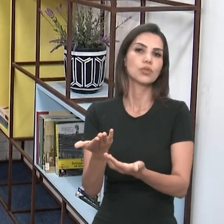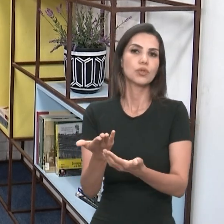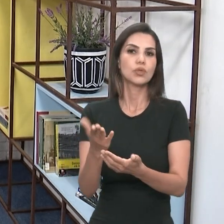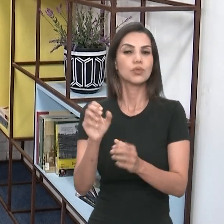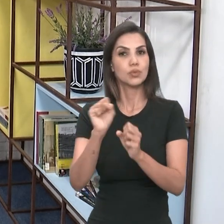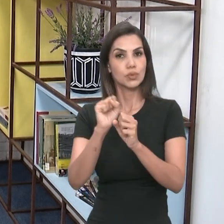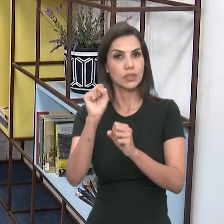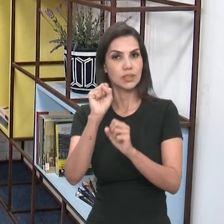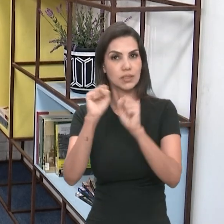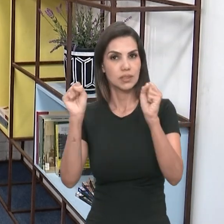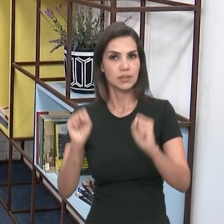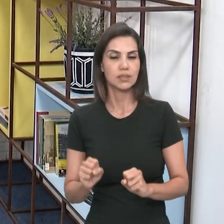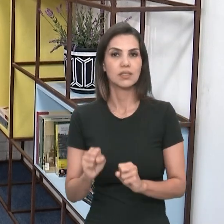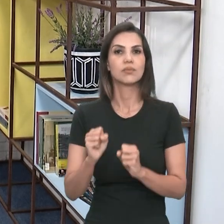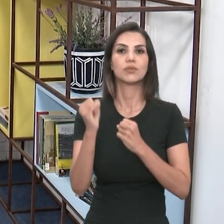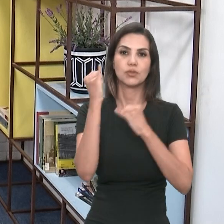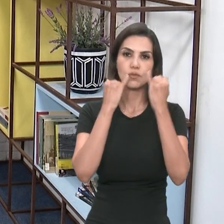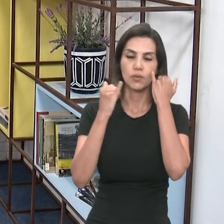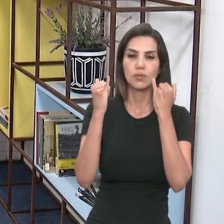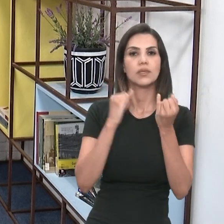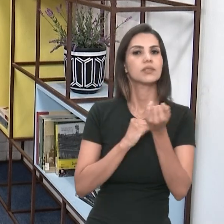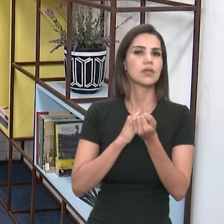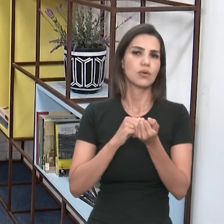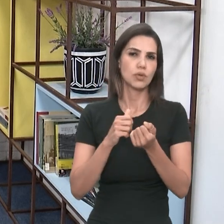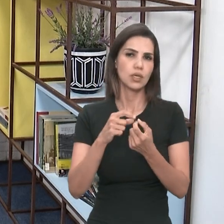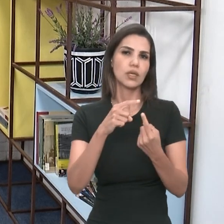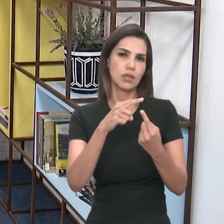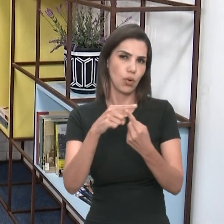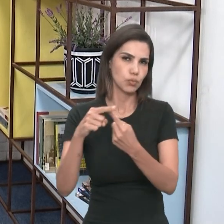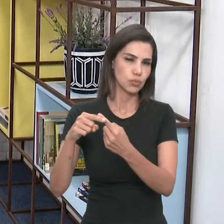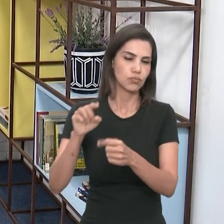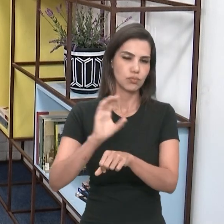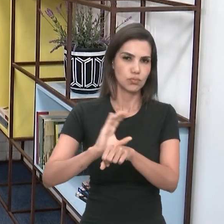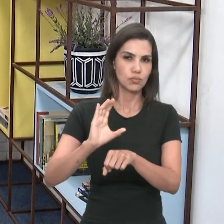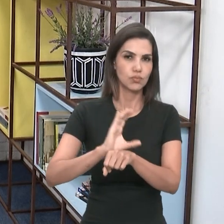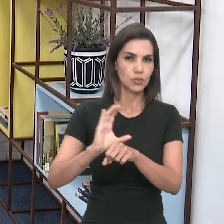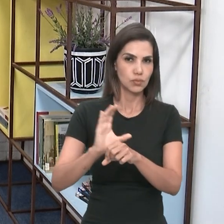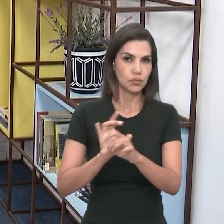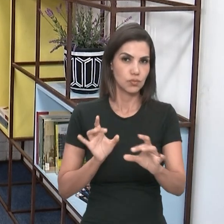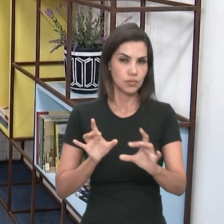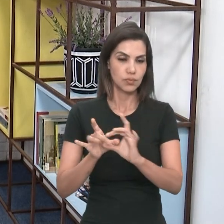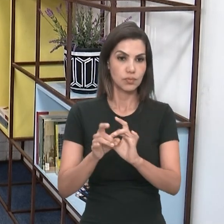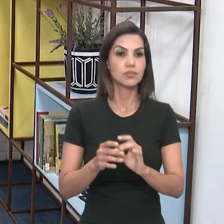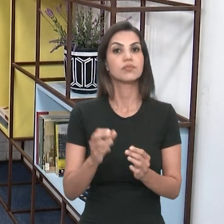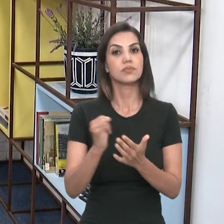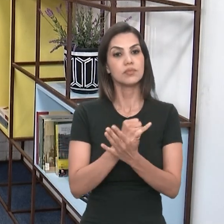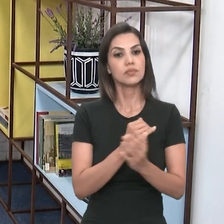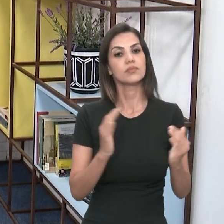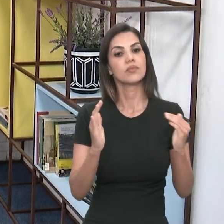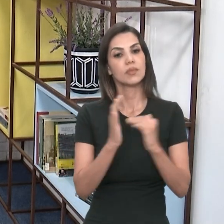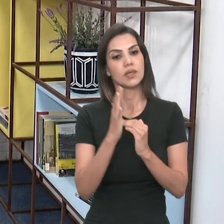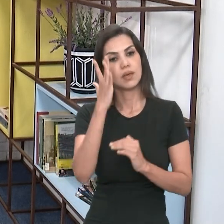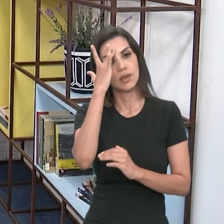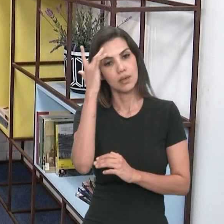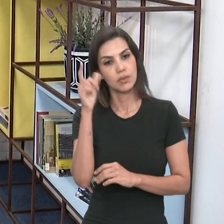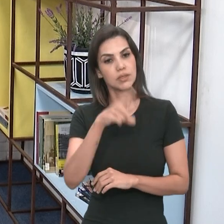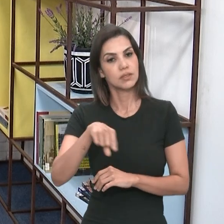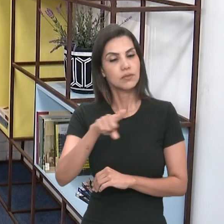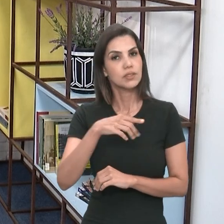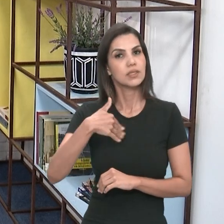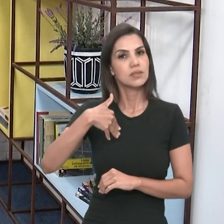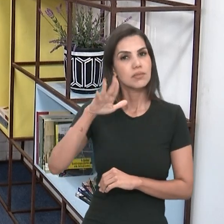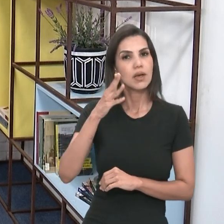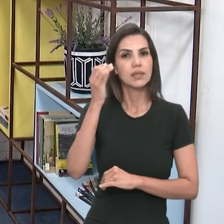informação e áreas afins. As inscrições elas podem ser feitas até amanhã e você pode ter mais informações